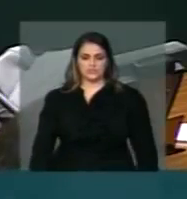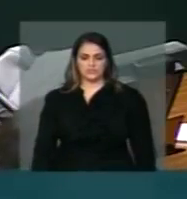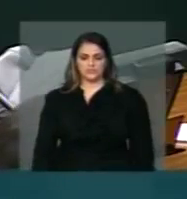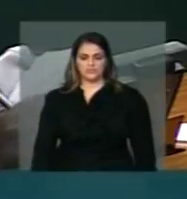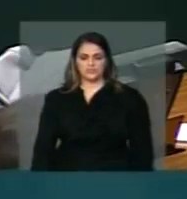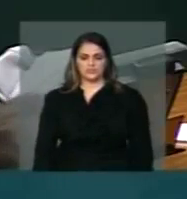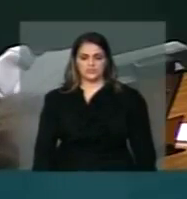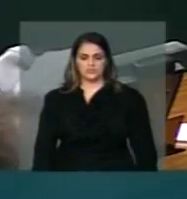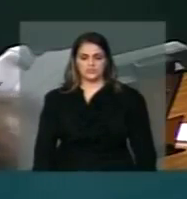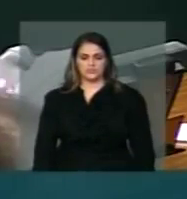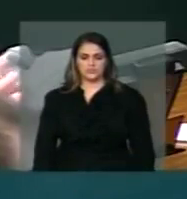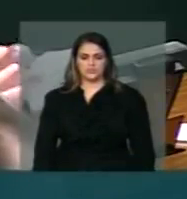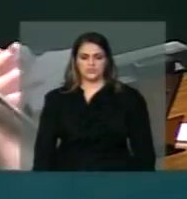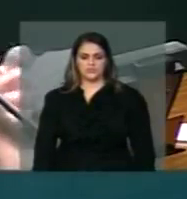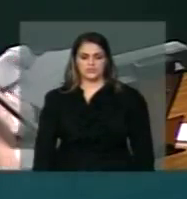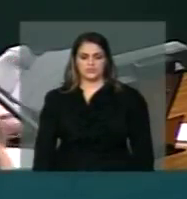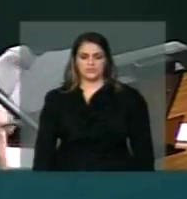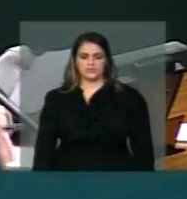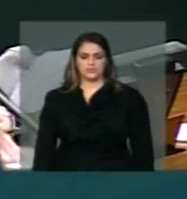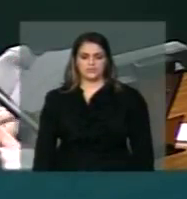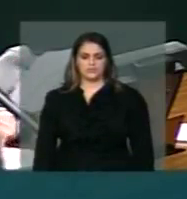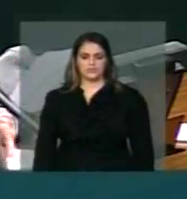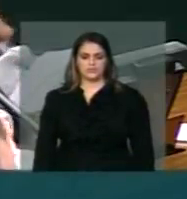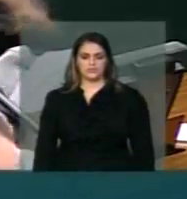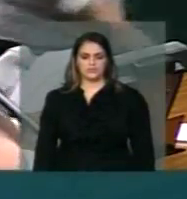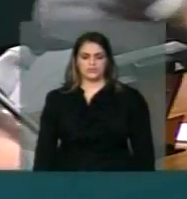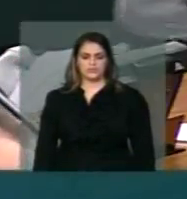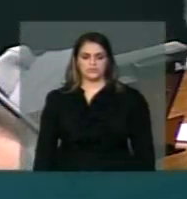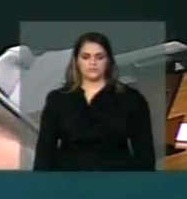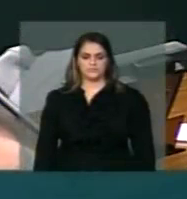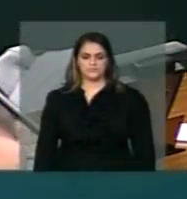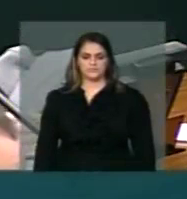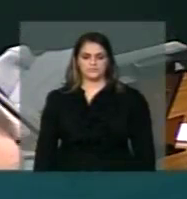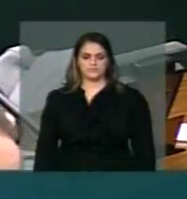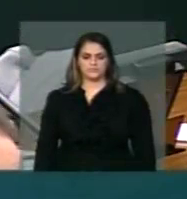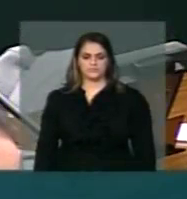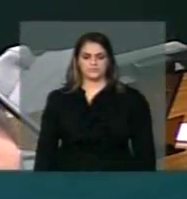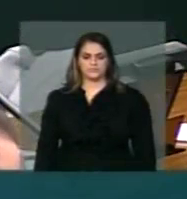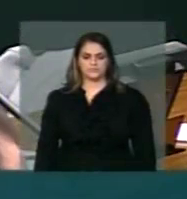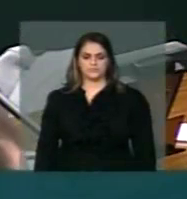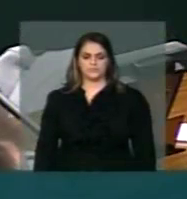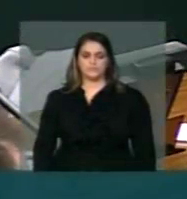Como o senhor avalia o planejamento enquanto gerente que era